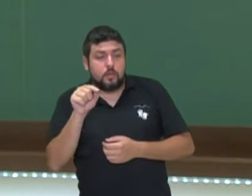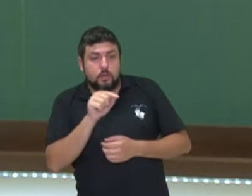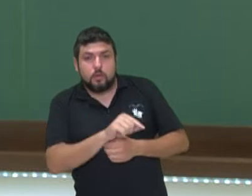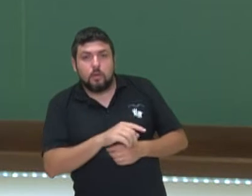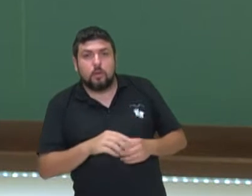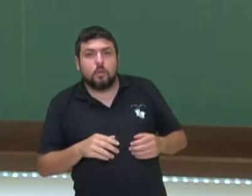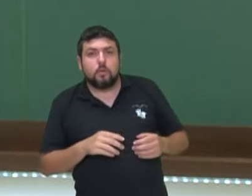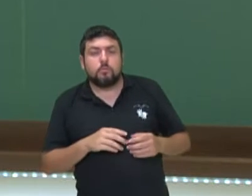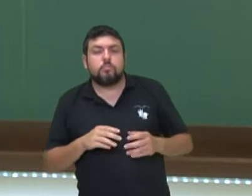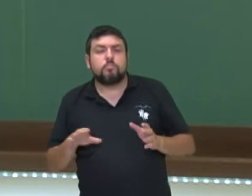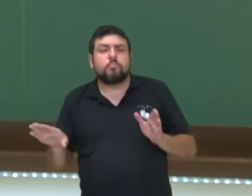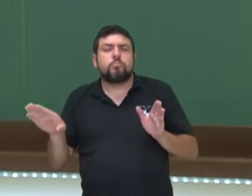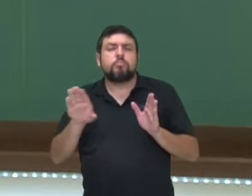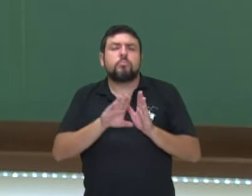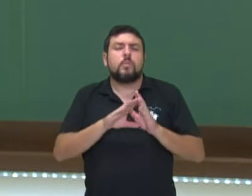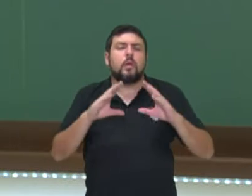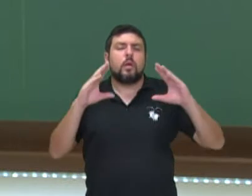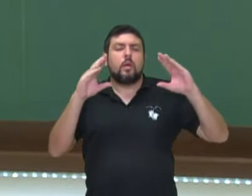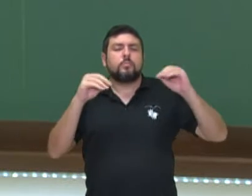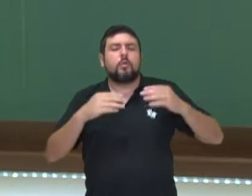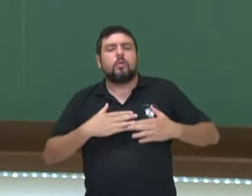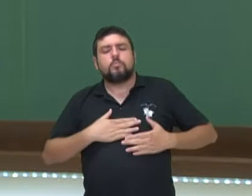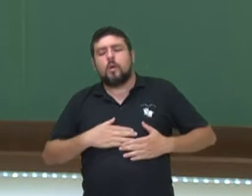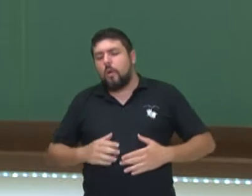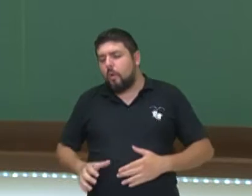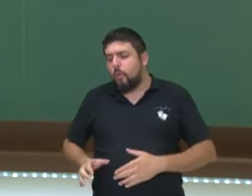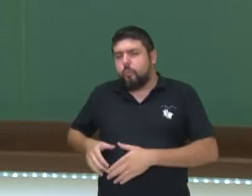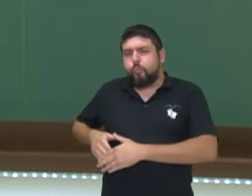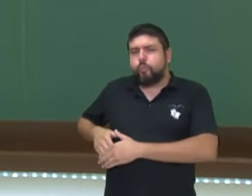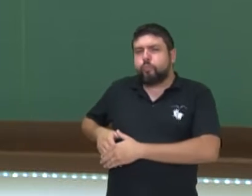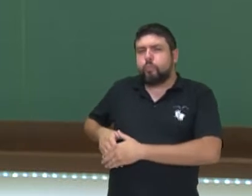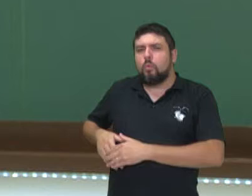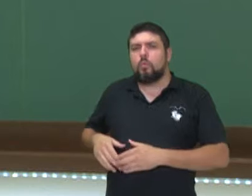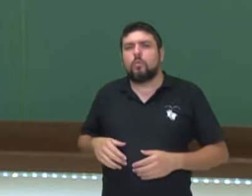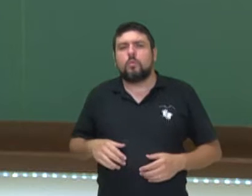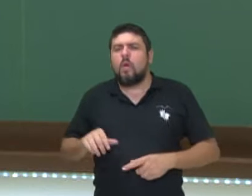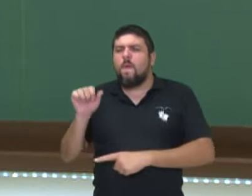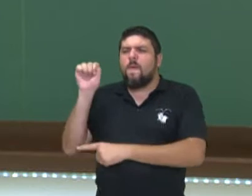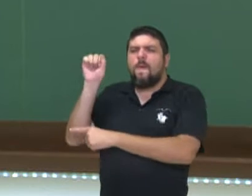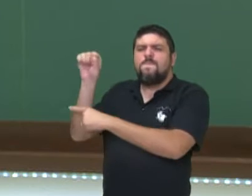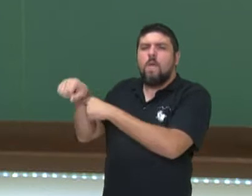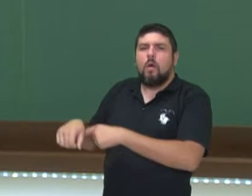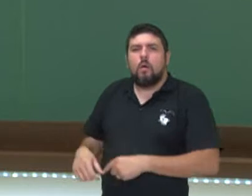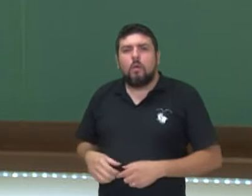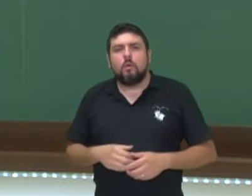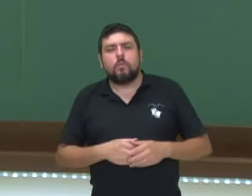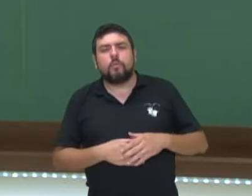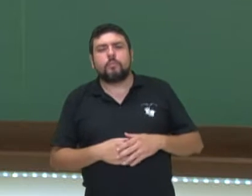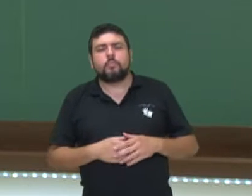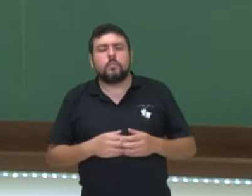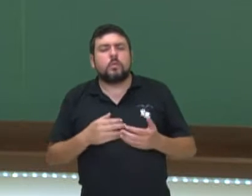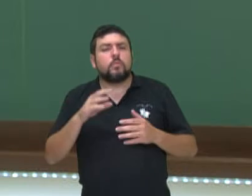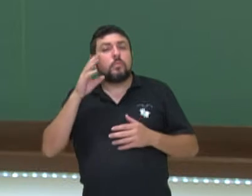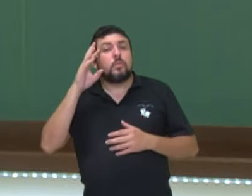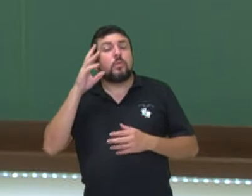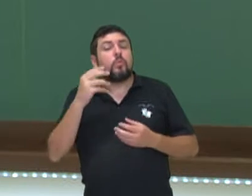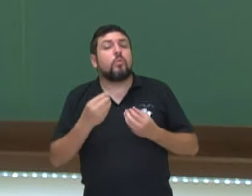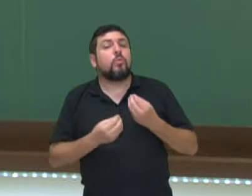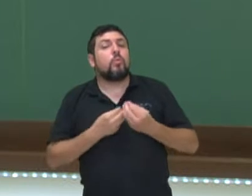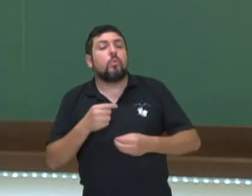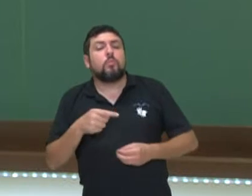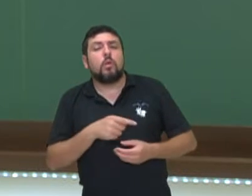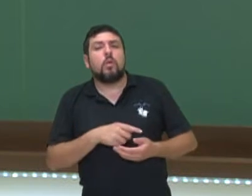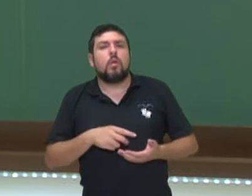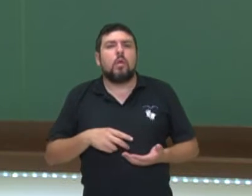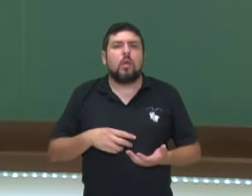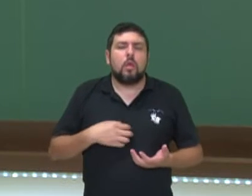ao deitar no travesseiro à noite se ele estivesse simplesmente escondido aquele dinheiro, embolsado ali o dinheiro. Como